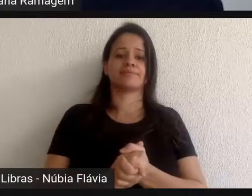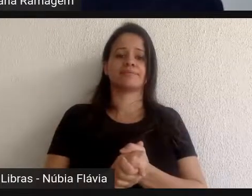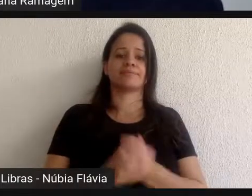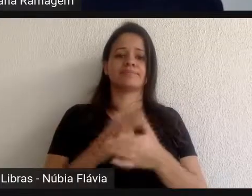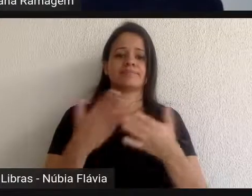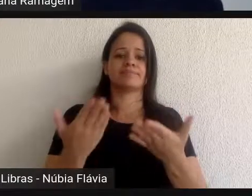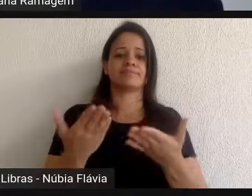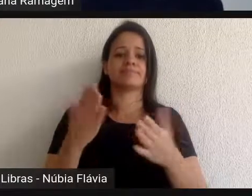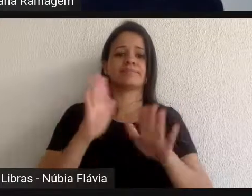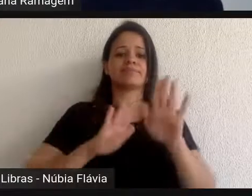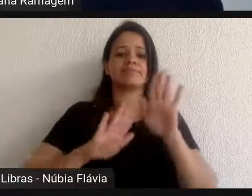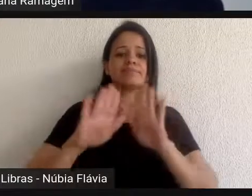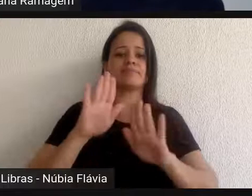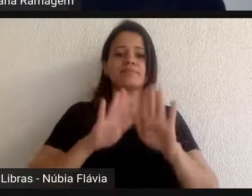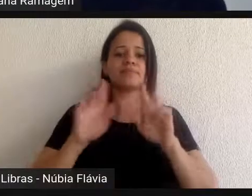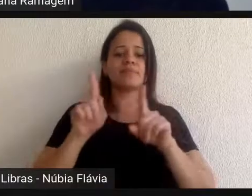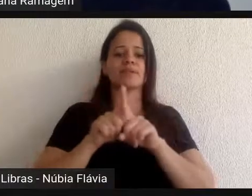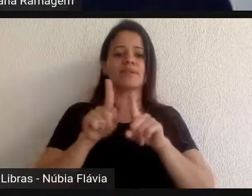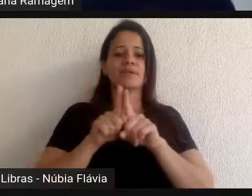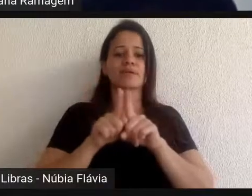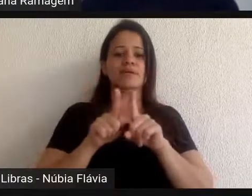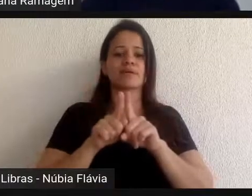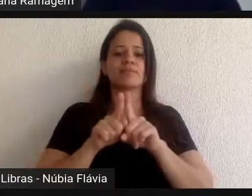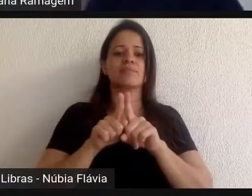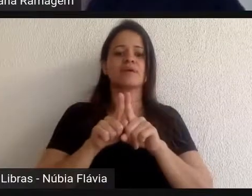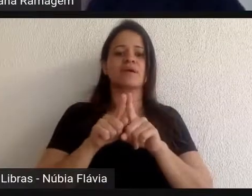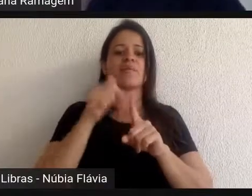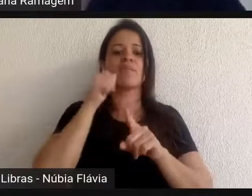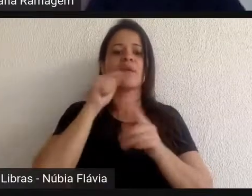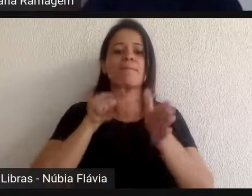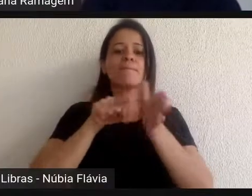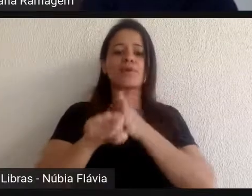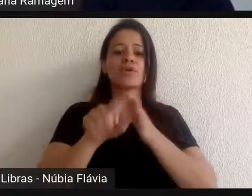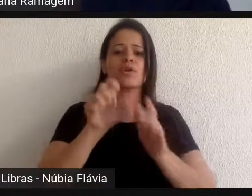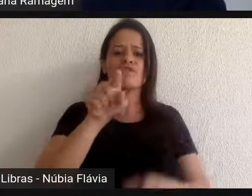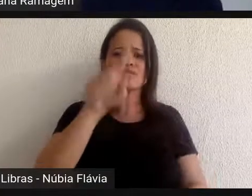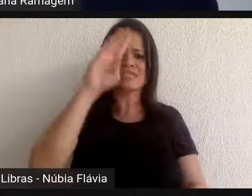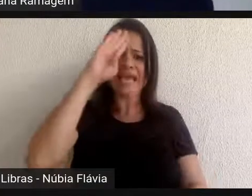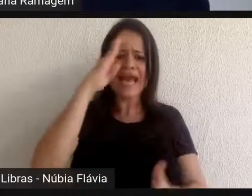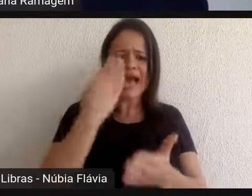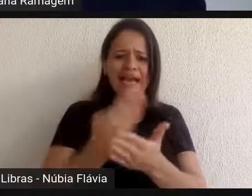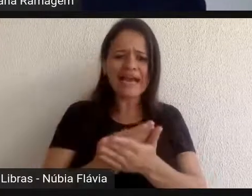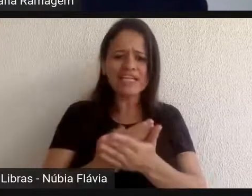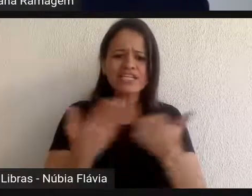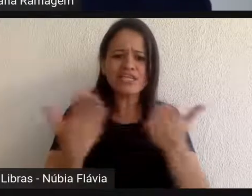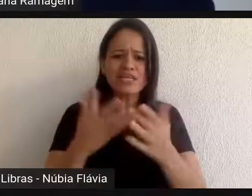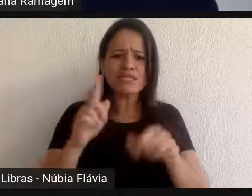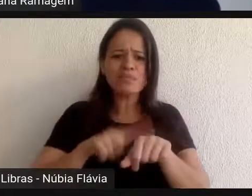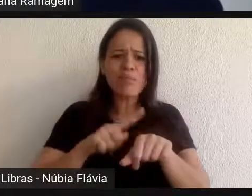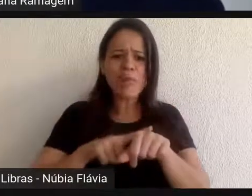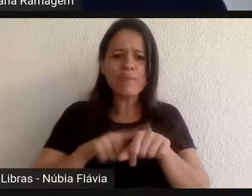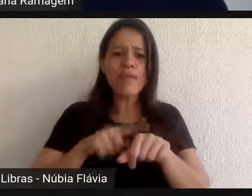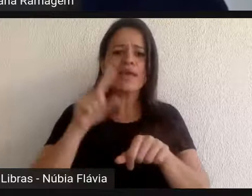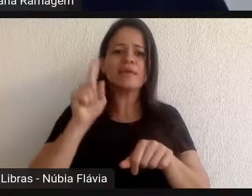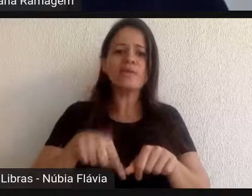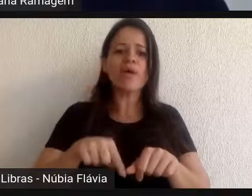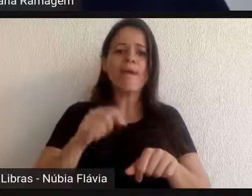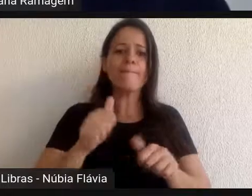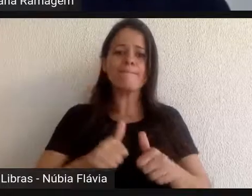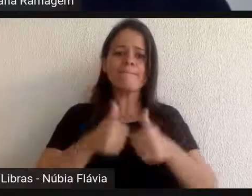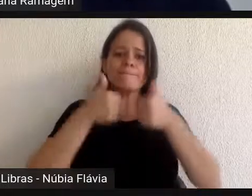pergunta da Célia Filizola, né? Ela pergunta se você acredita que este momento que vivemos está alertando as pessoas para uma